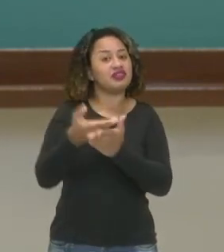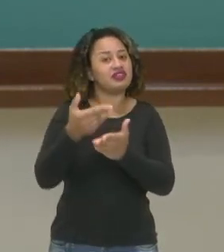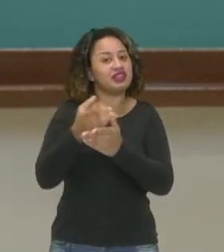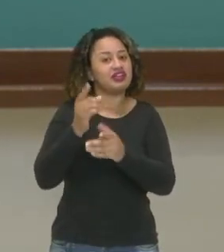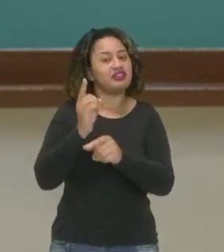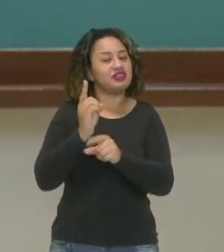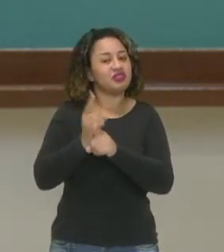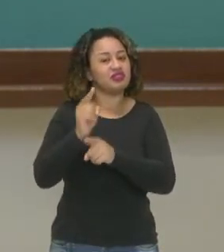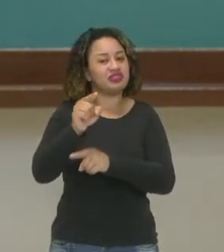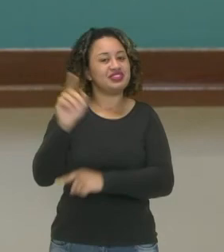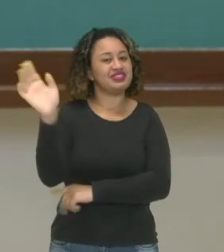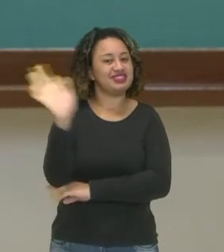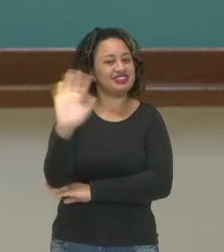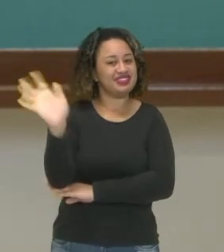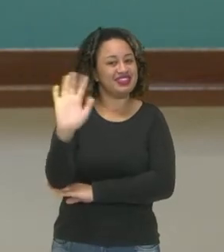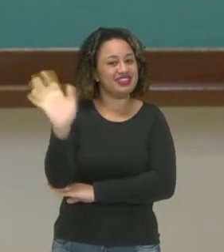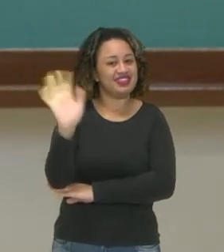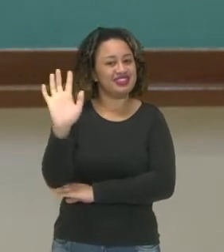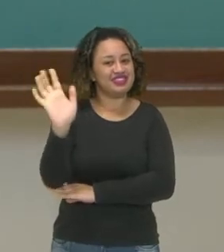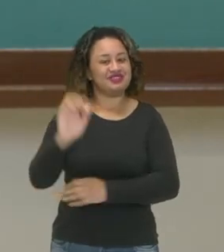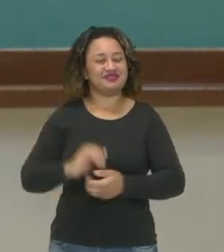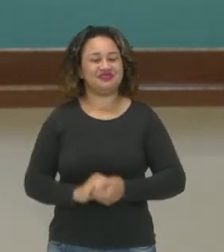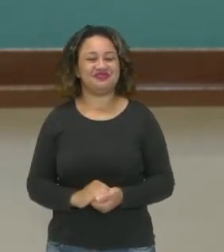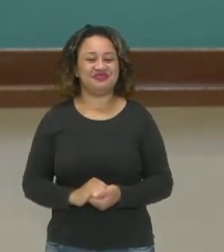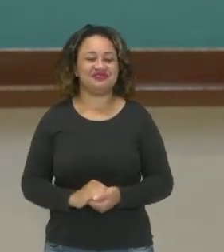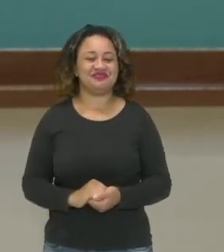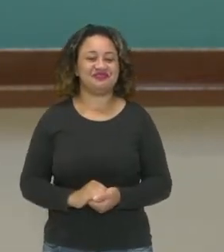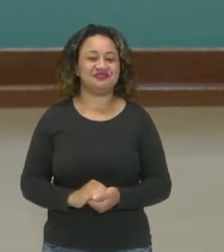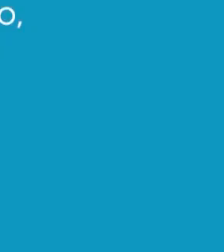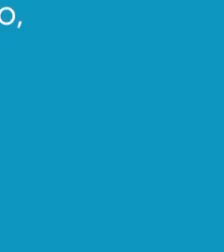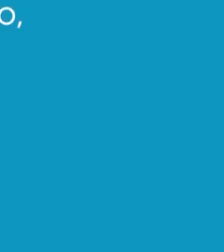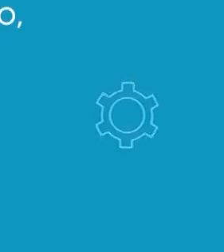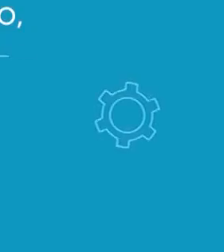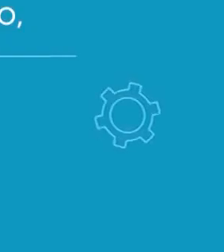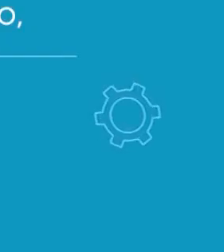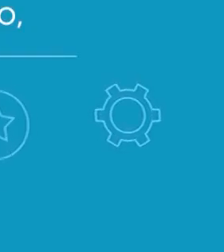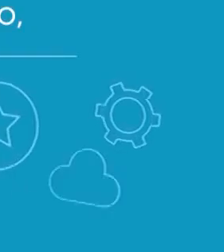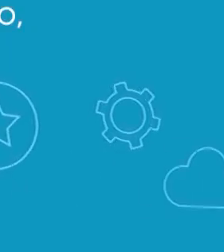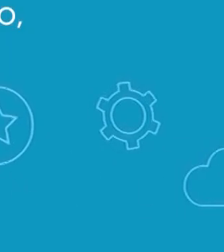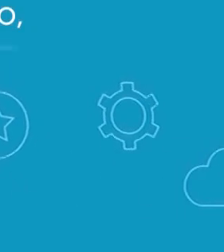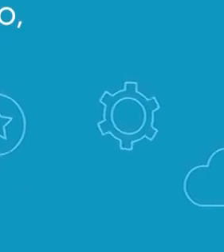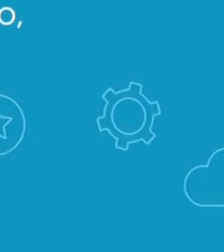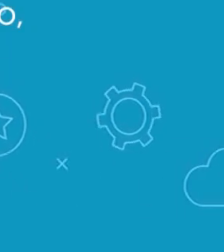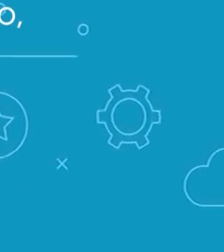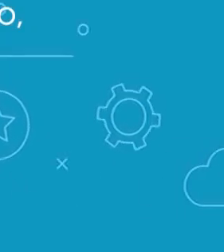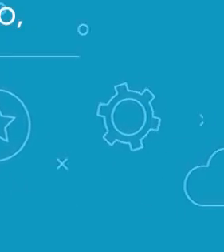vocês. Tchau, galerinha!